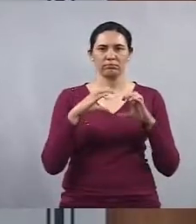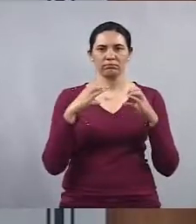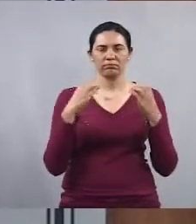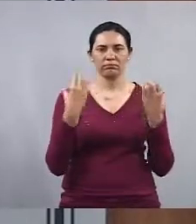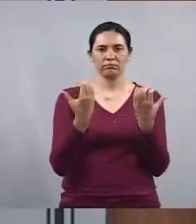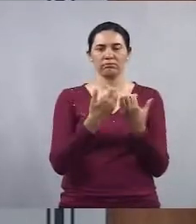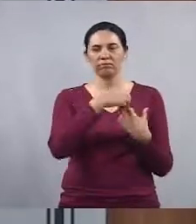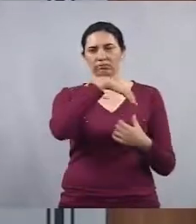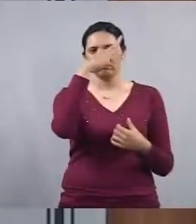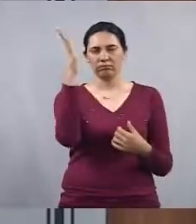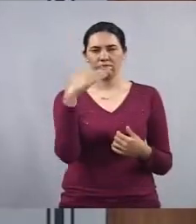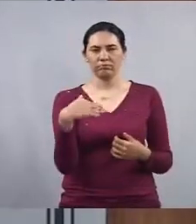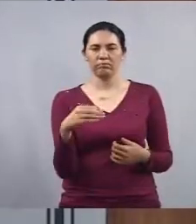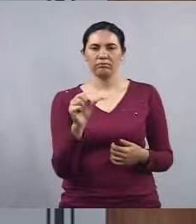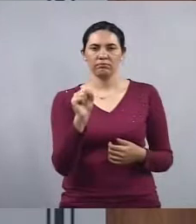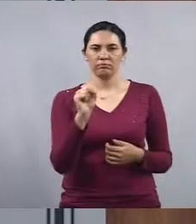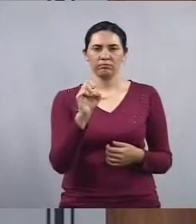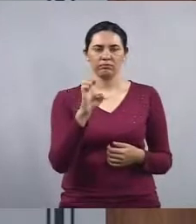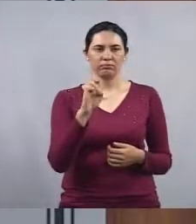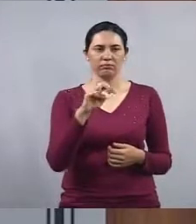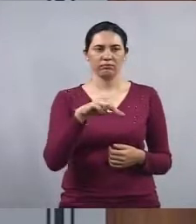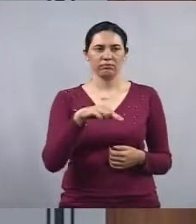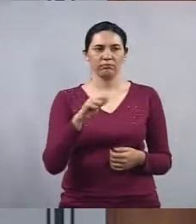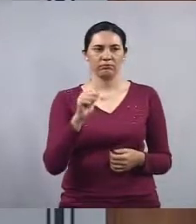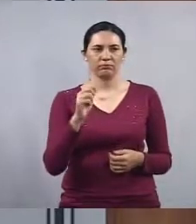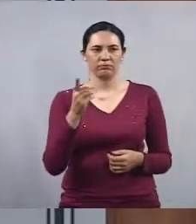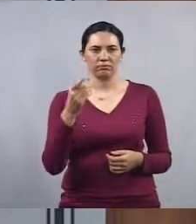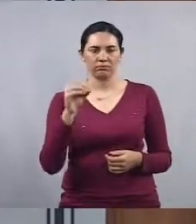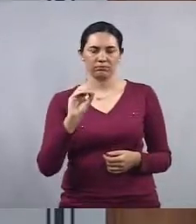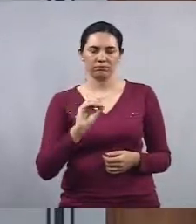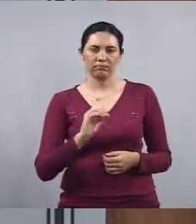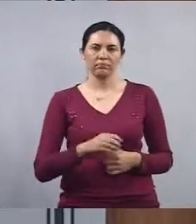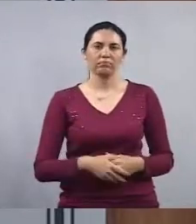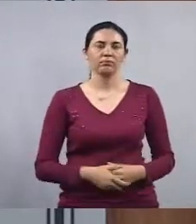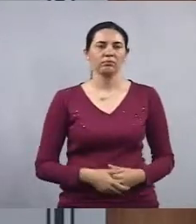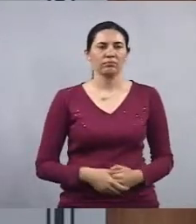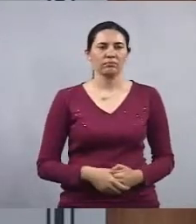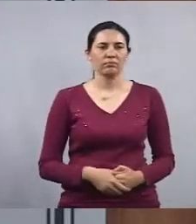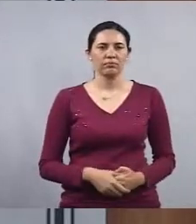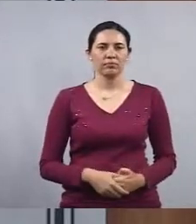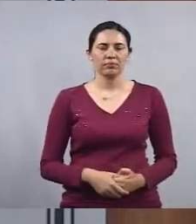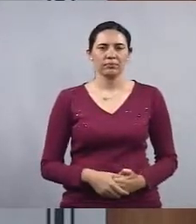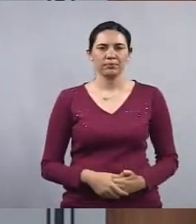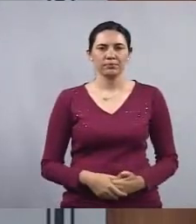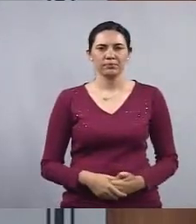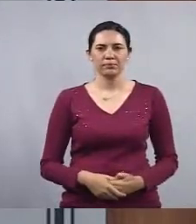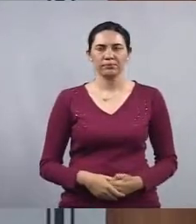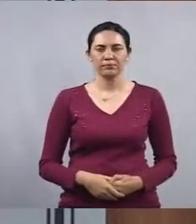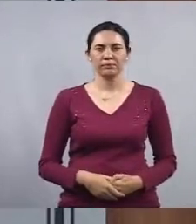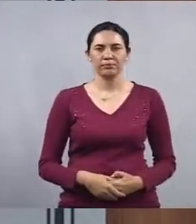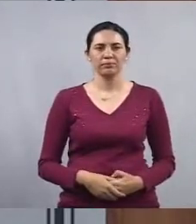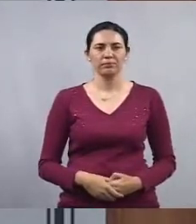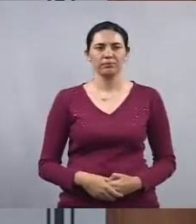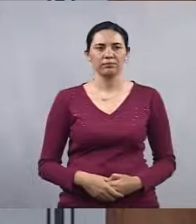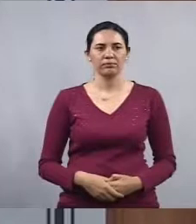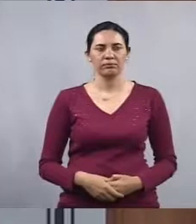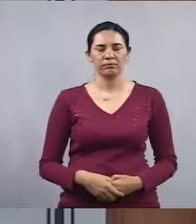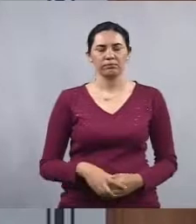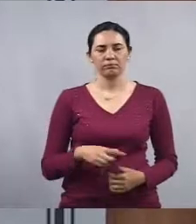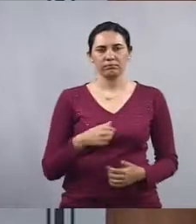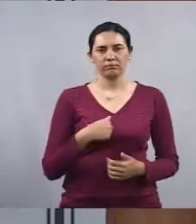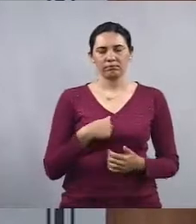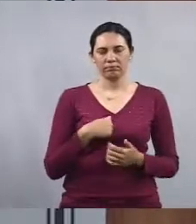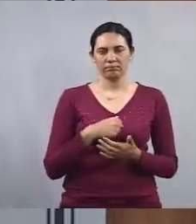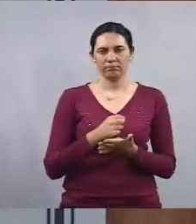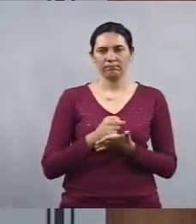Nacional e no senado e eu já estou encaminhando